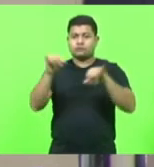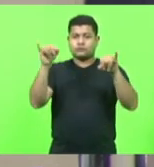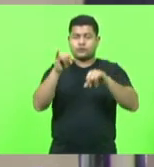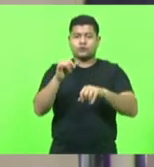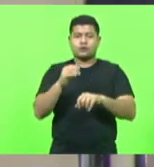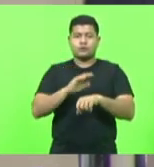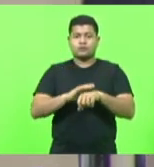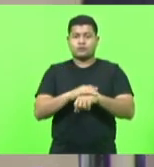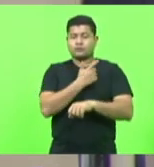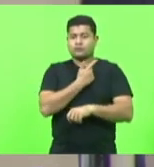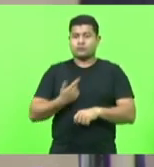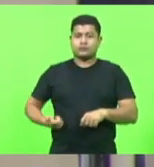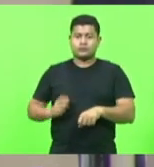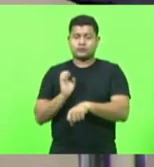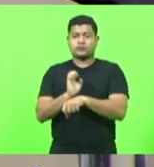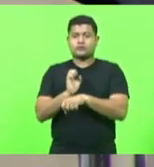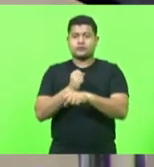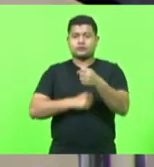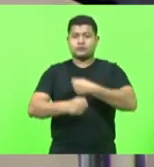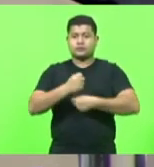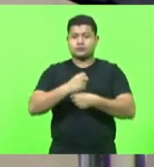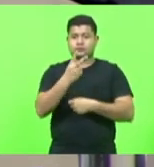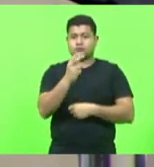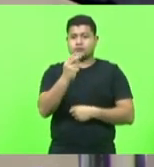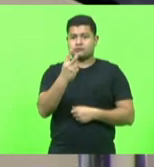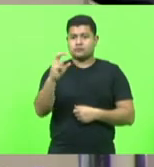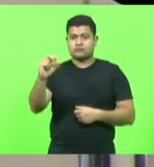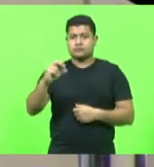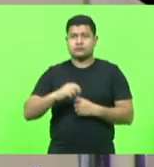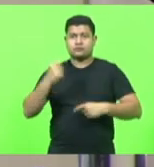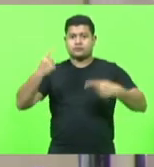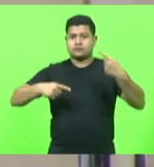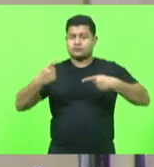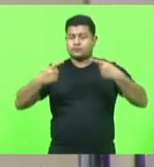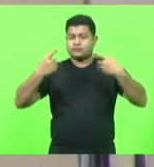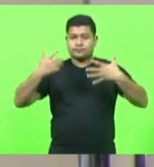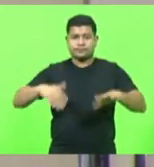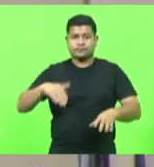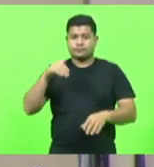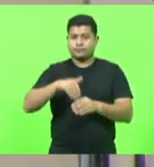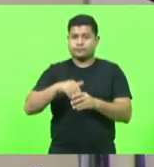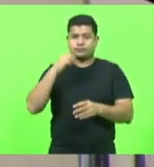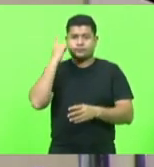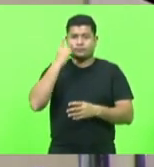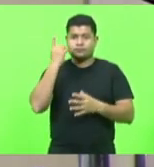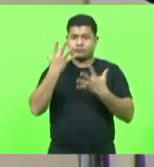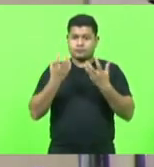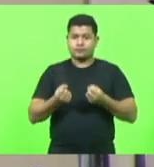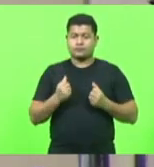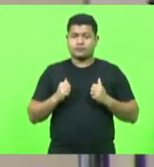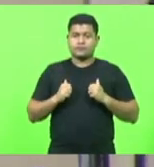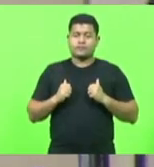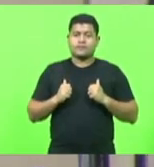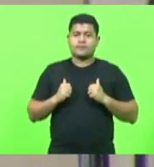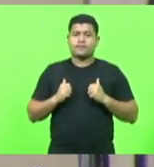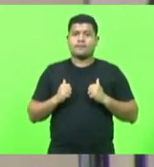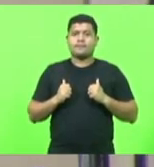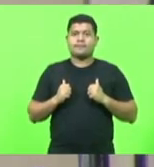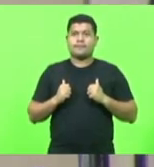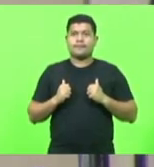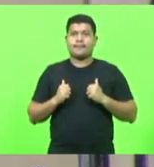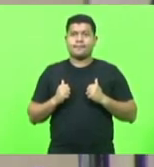no ano de 2020, em discussão. Não havendo quem queira discutir, em votação, deputados que aprovam, permaneçam como se